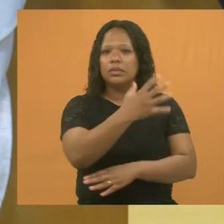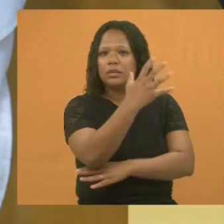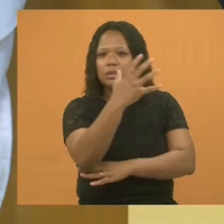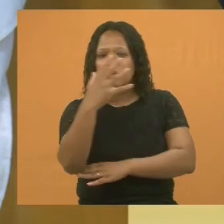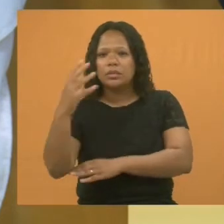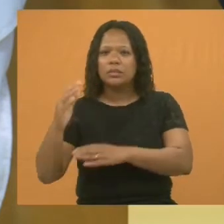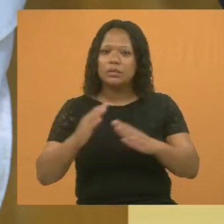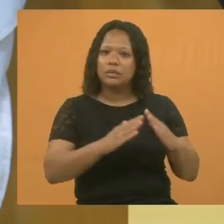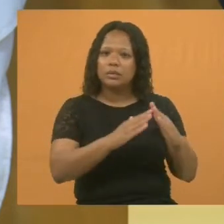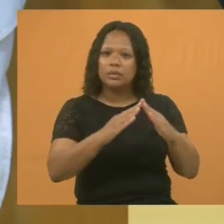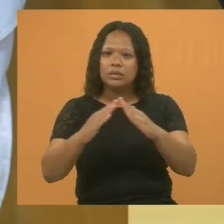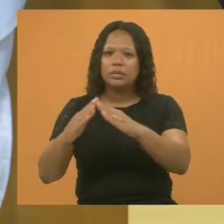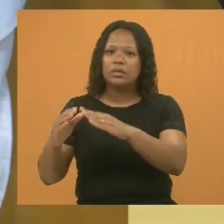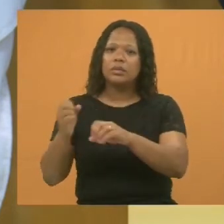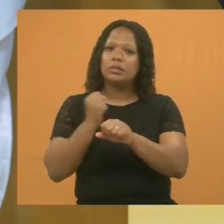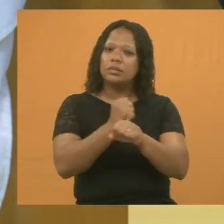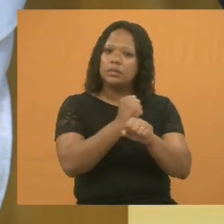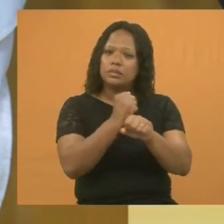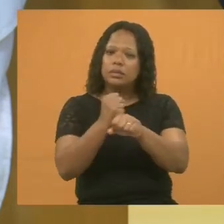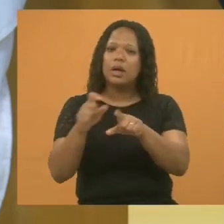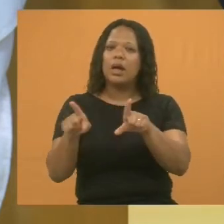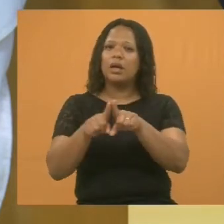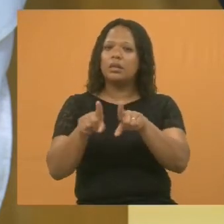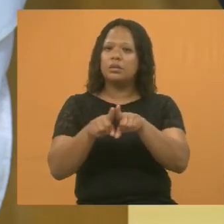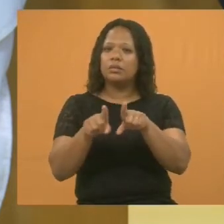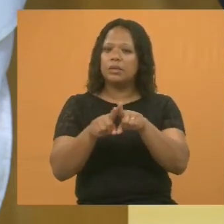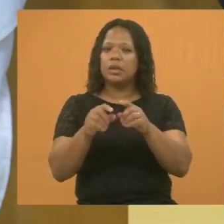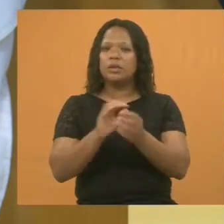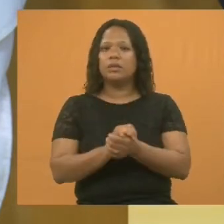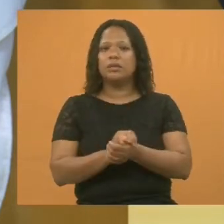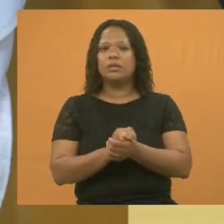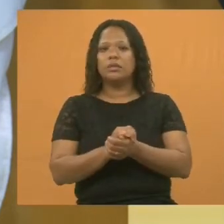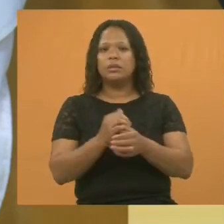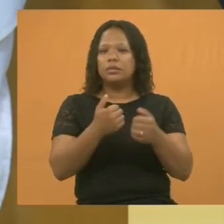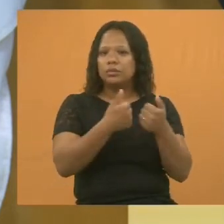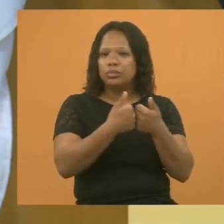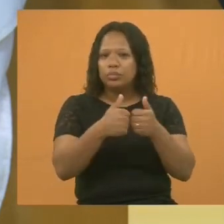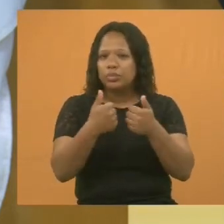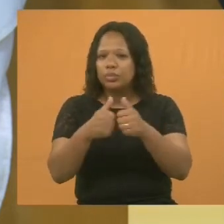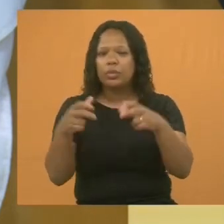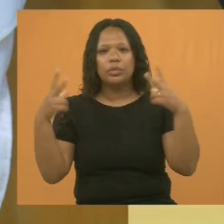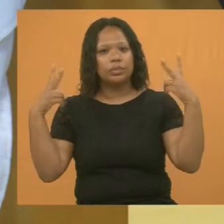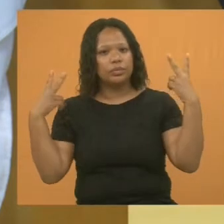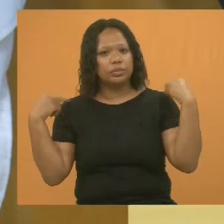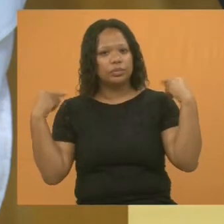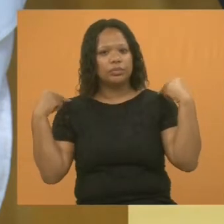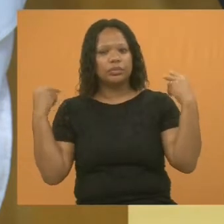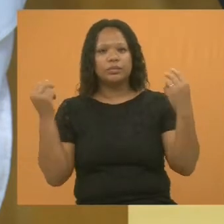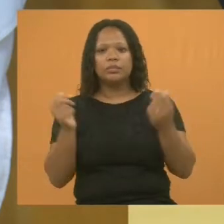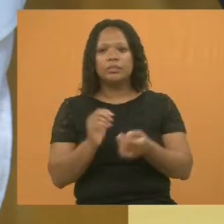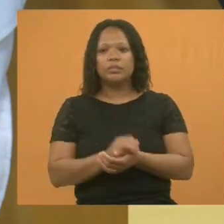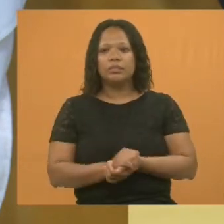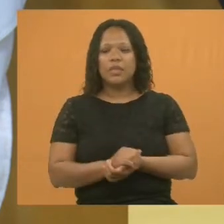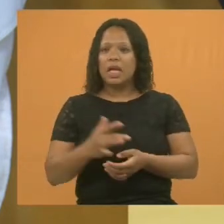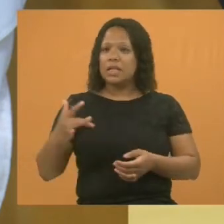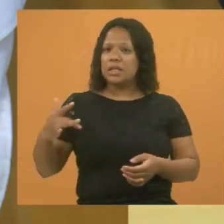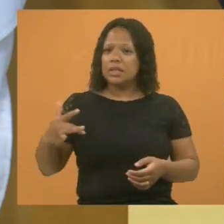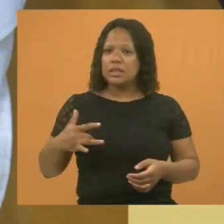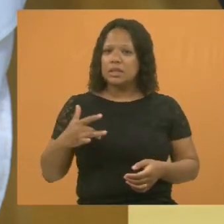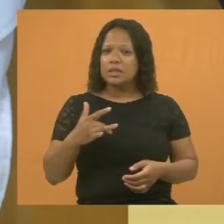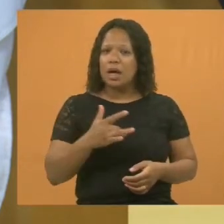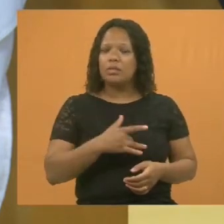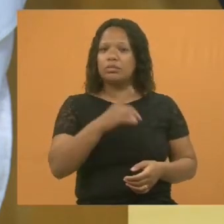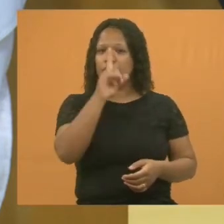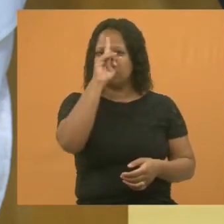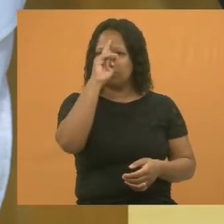mobilidade urbana, apesar de não ter sido votado ainda, é um plano muito bom que também está pronto. O plano de saúde é